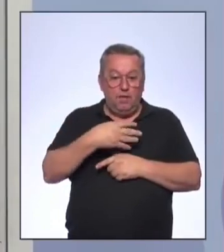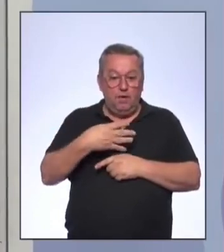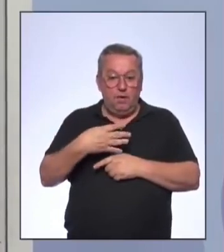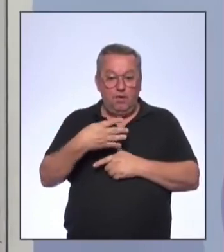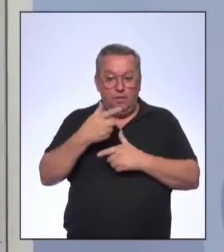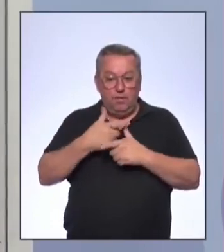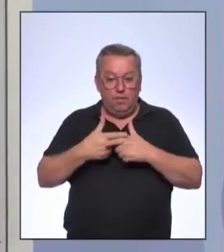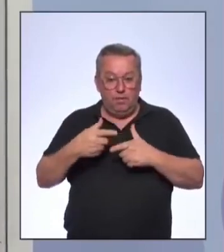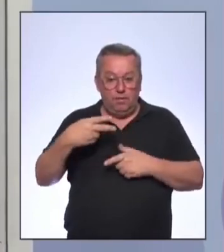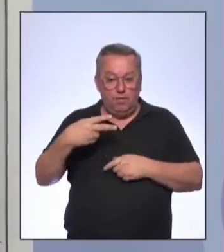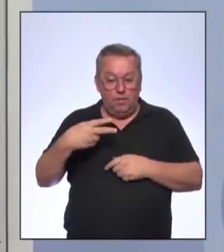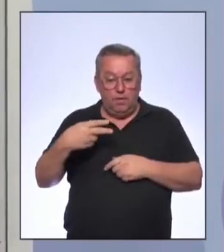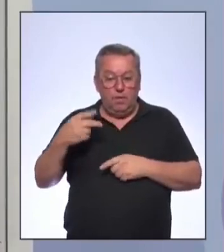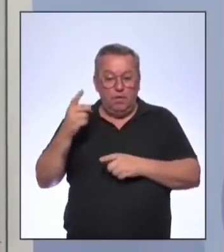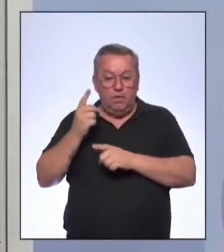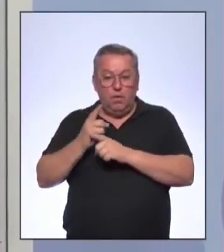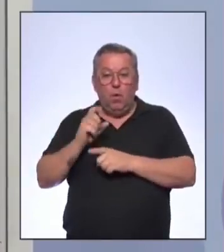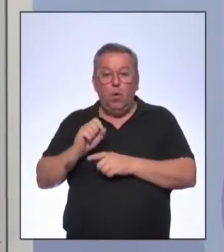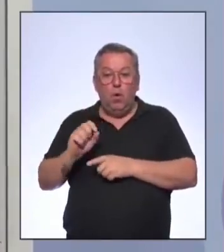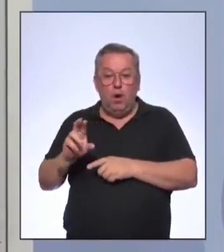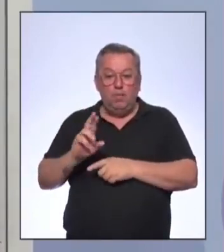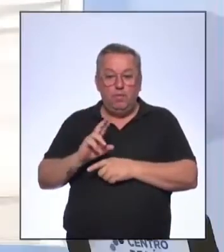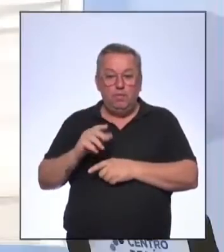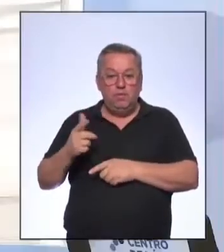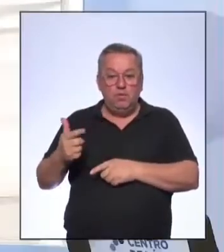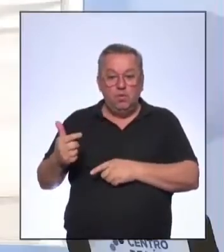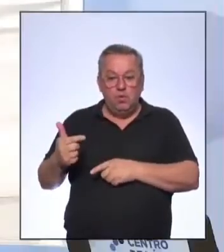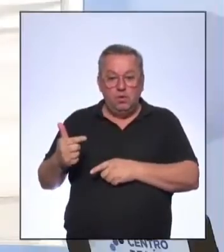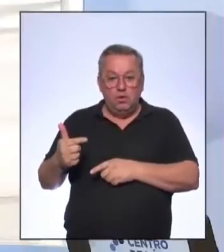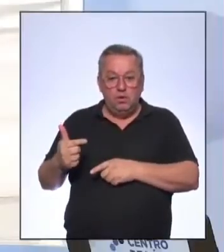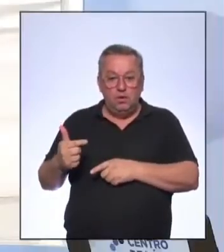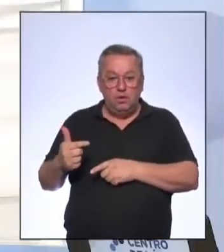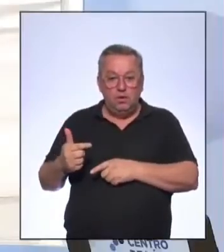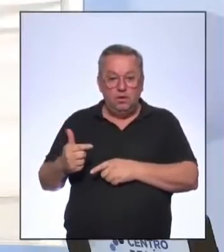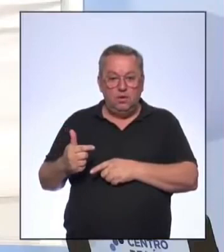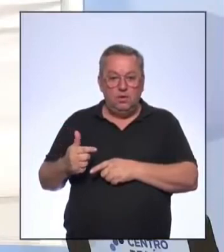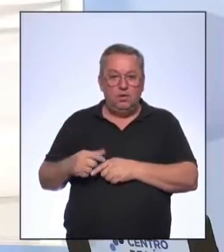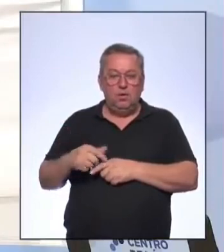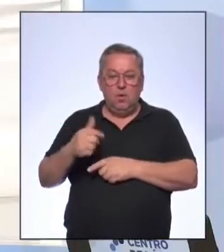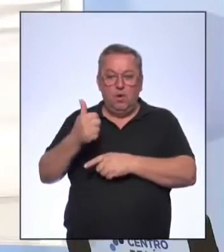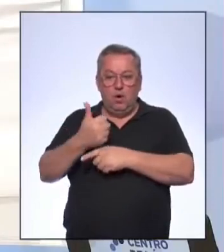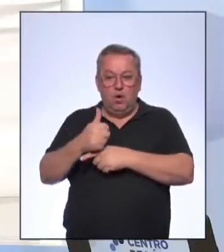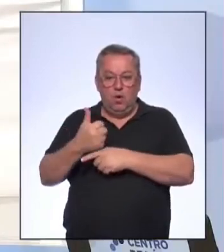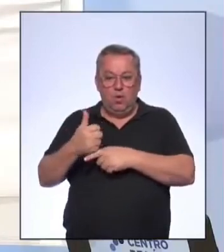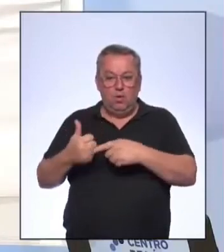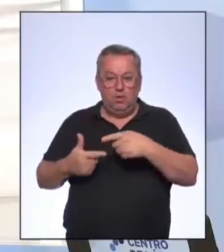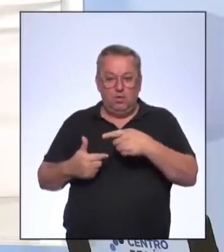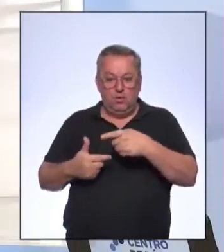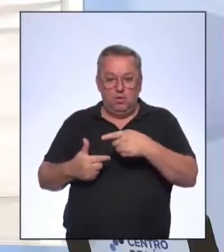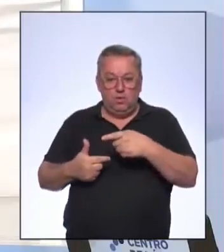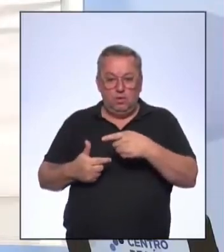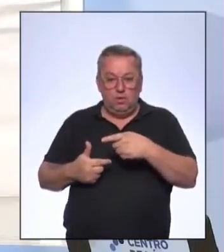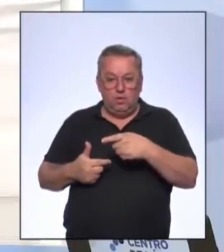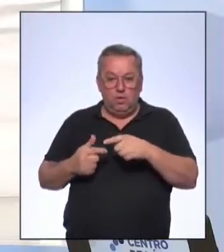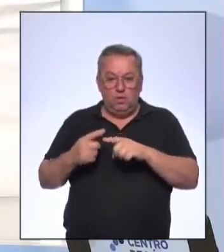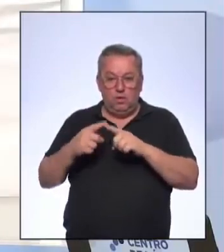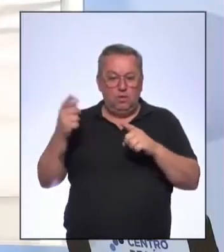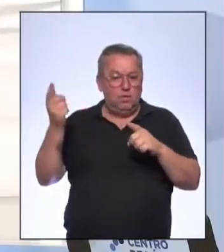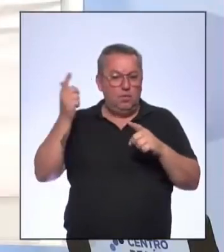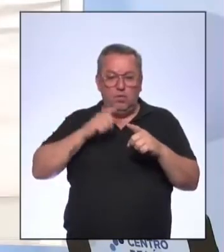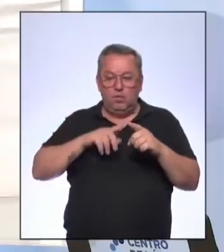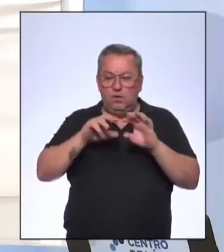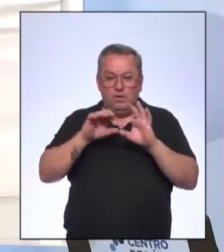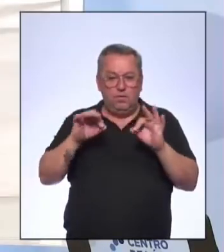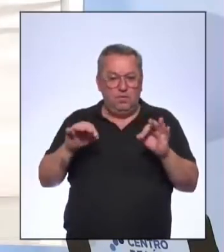o 12. Tá aqui, ó, o 12. Então, essa é a questão de como vocês vão chegar. E aqui eu não consigo